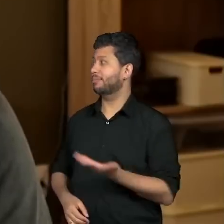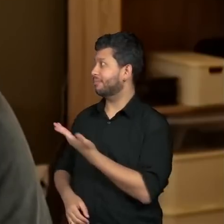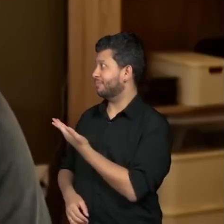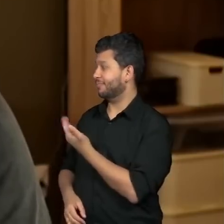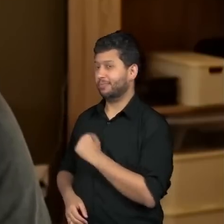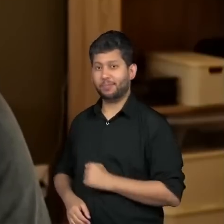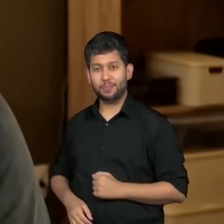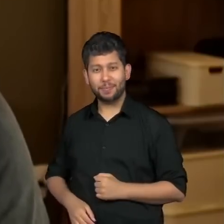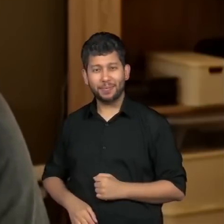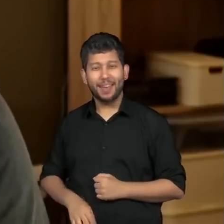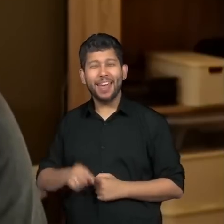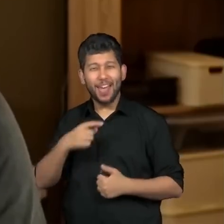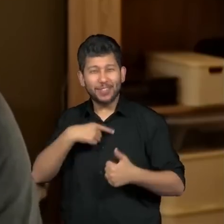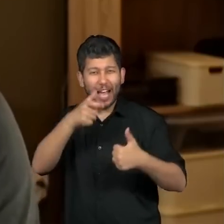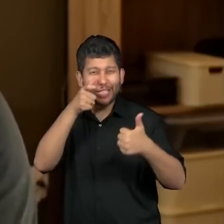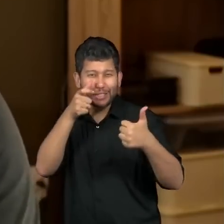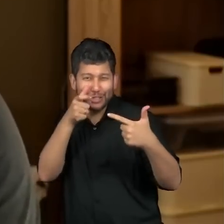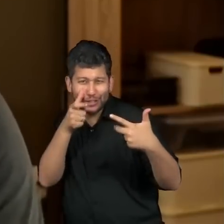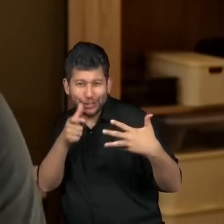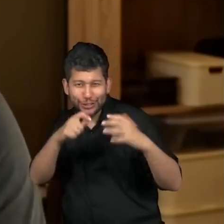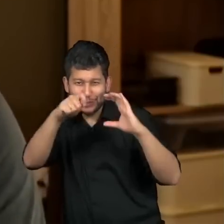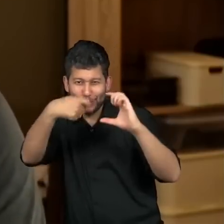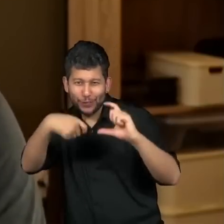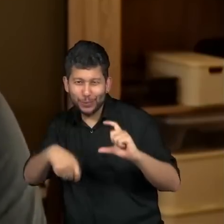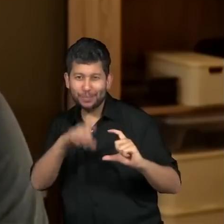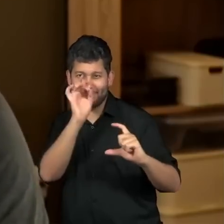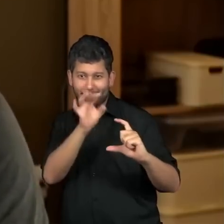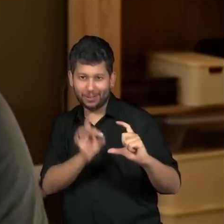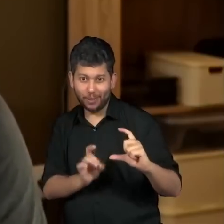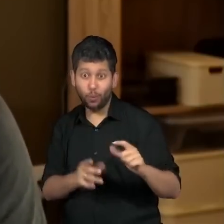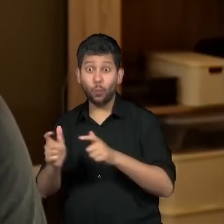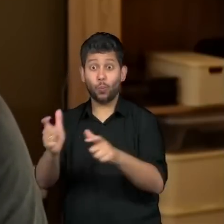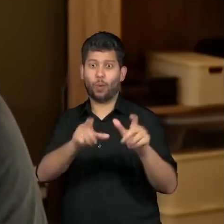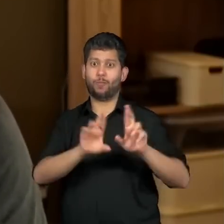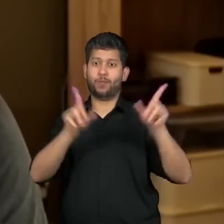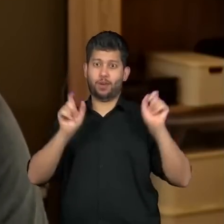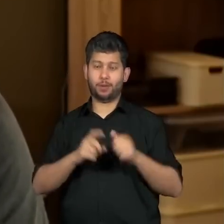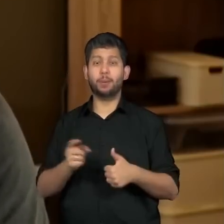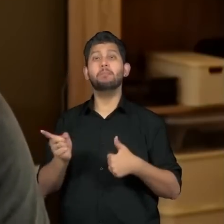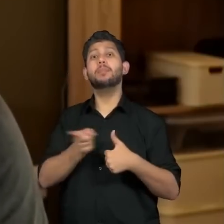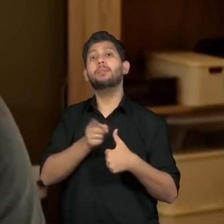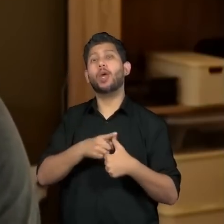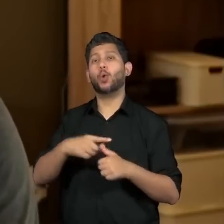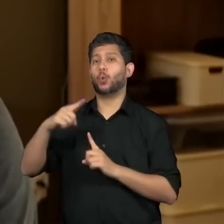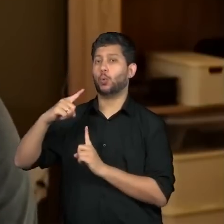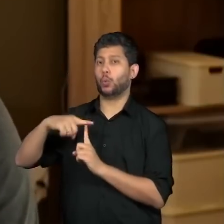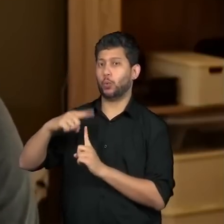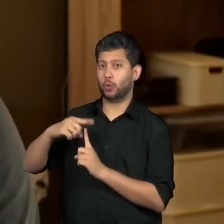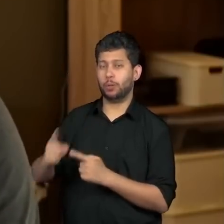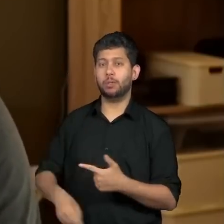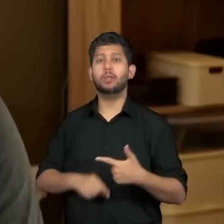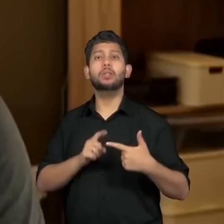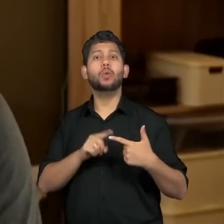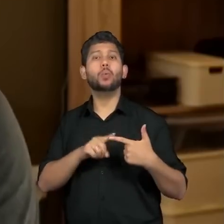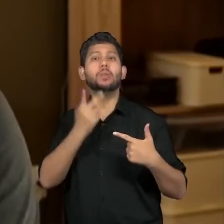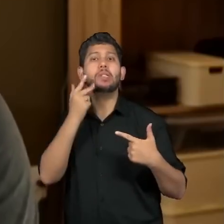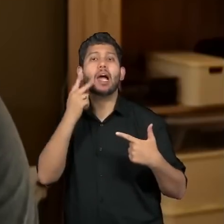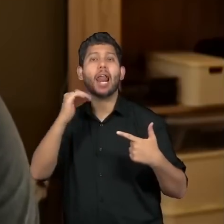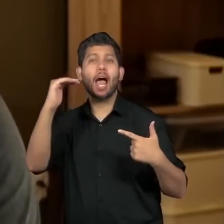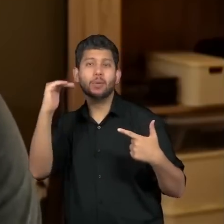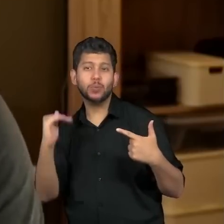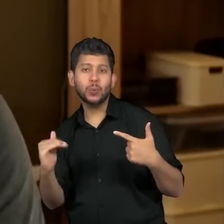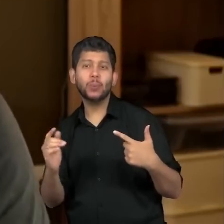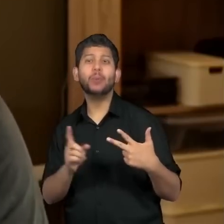cada episódio passamos num local diferente do país. O primeiro episódio foi no Tocantins, o segundo no sul do Ceará, o terceiro